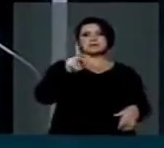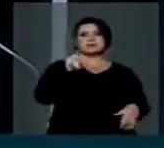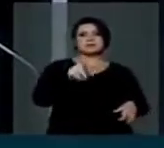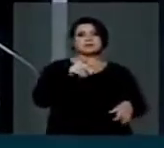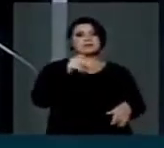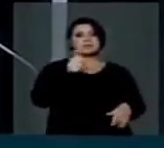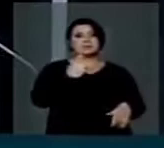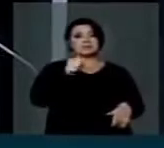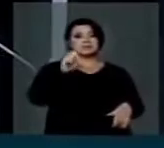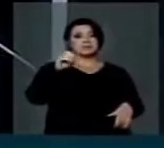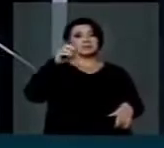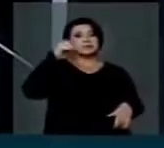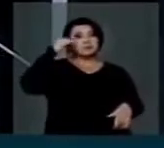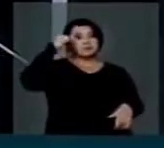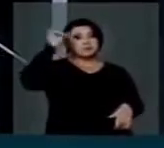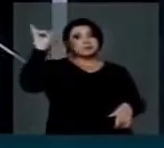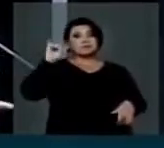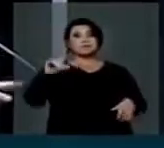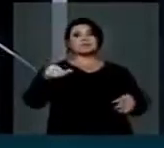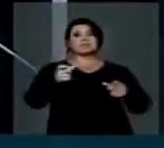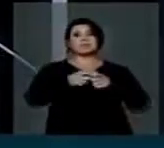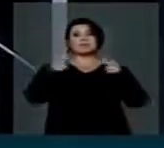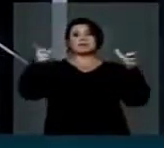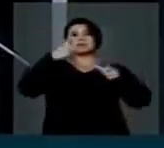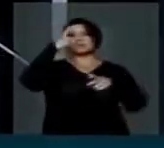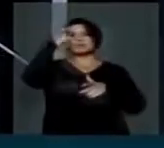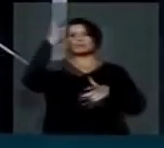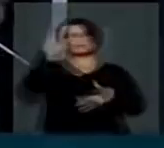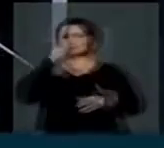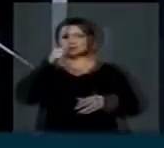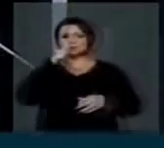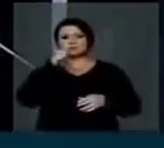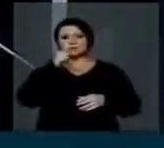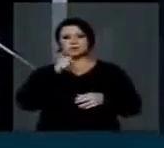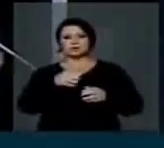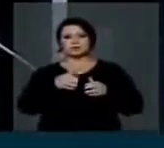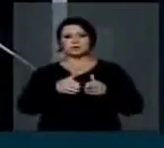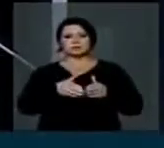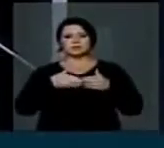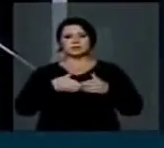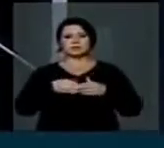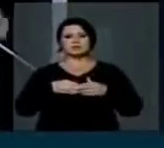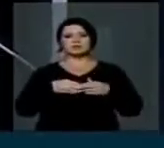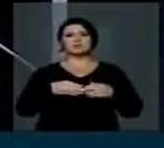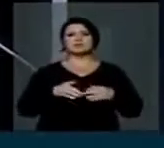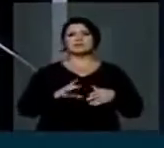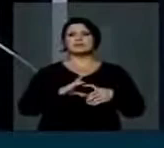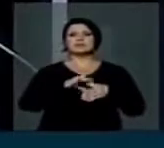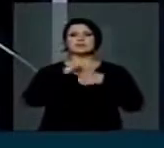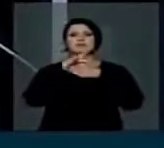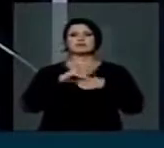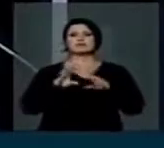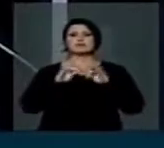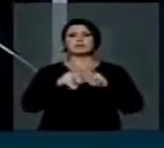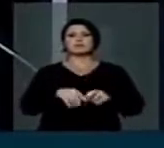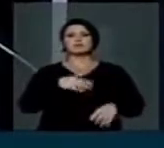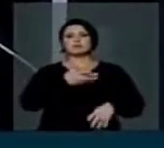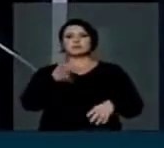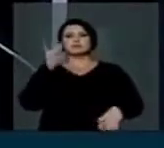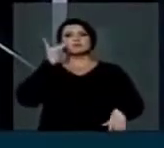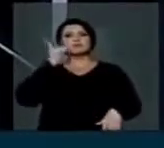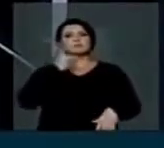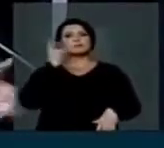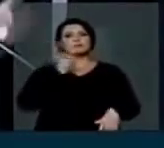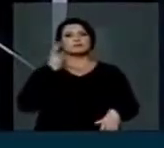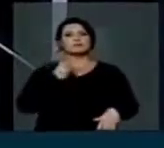é para prevenir o crescimento da violência. Solicito a todos os líderes, a todos os deputados